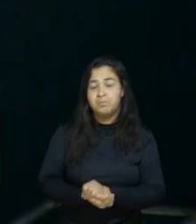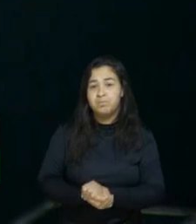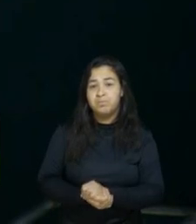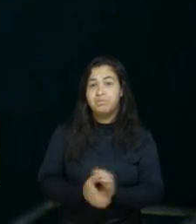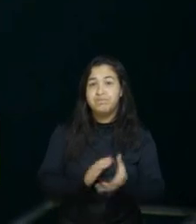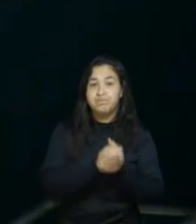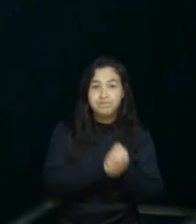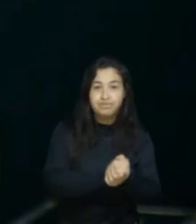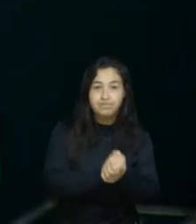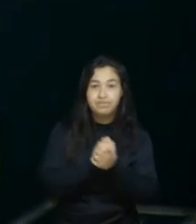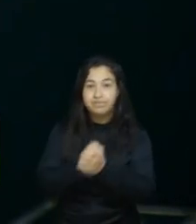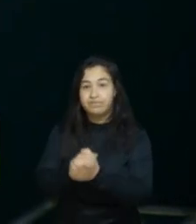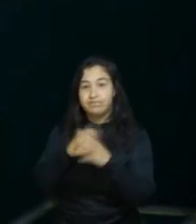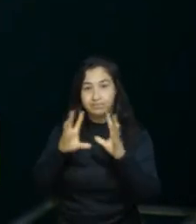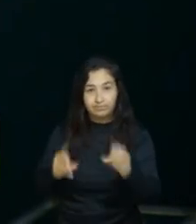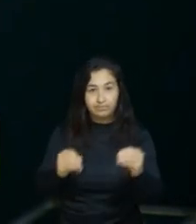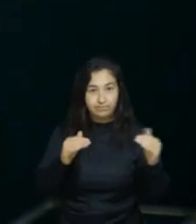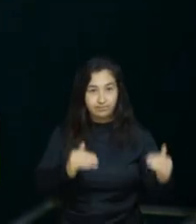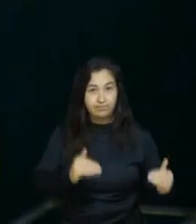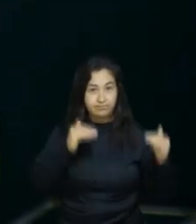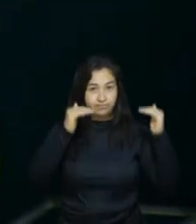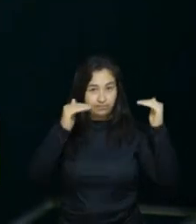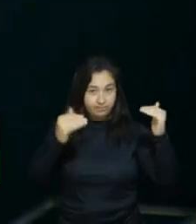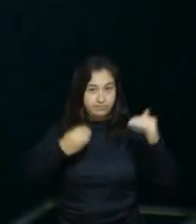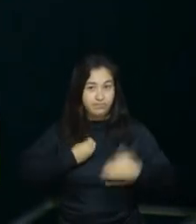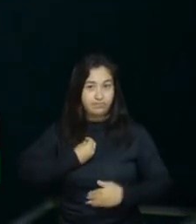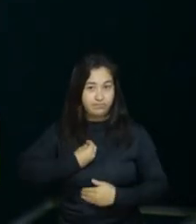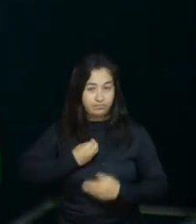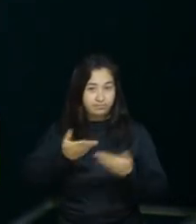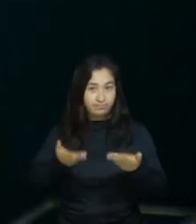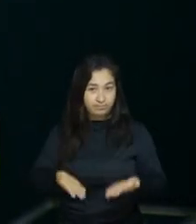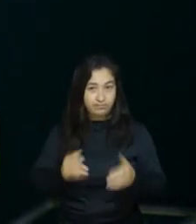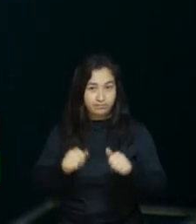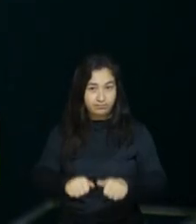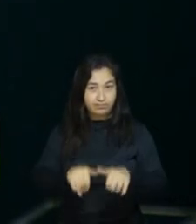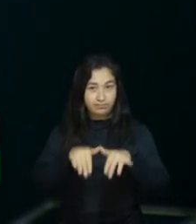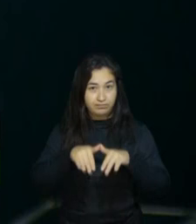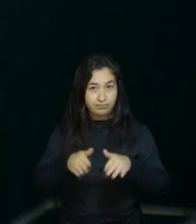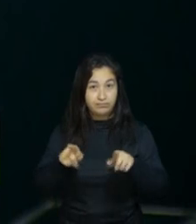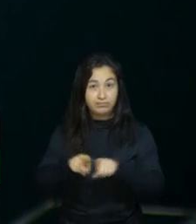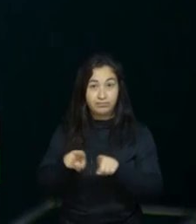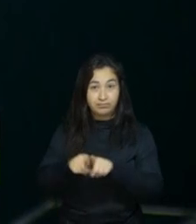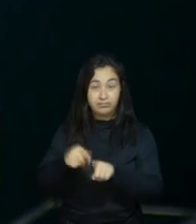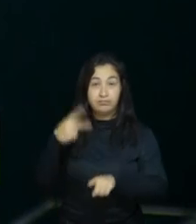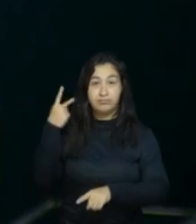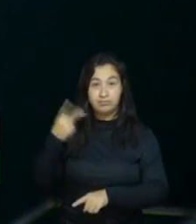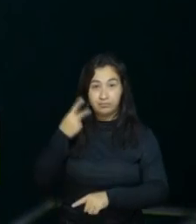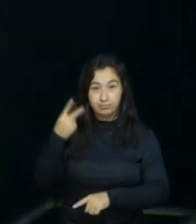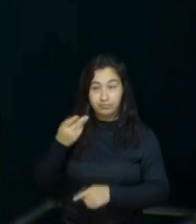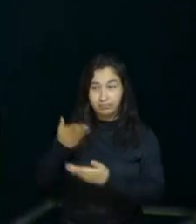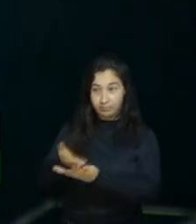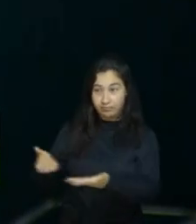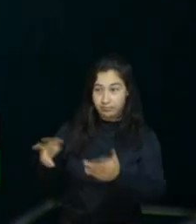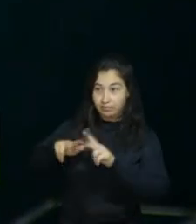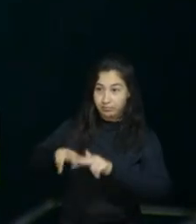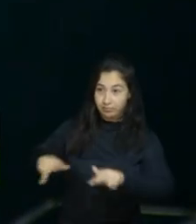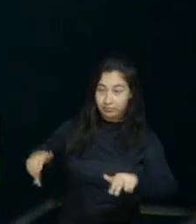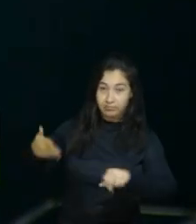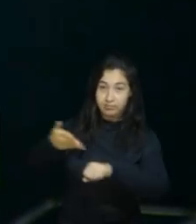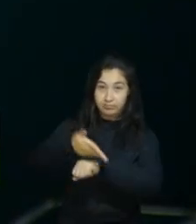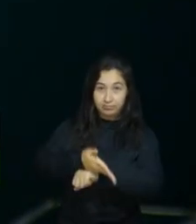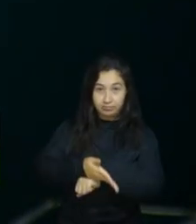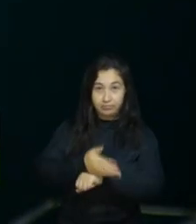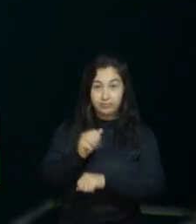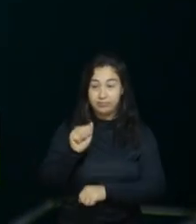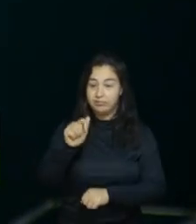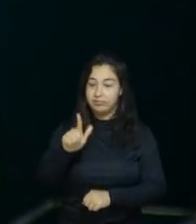os demais autoridades que estão aqui presentes, em especial nossos vereadores, que também se fazem presentes, o Almir Vieira,